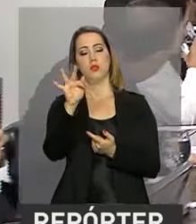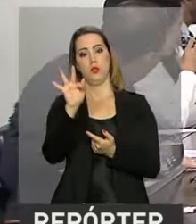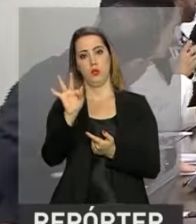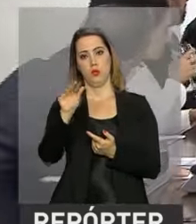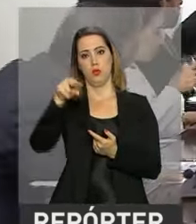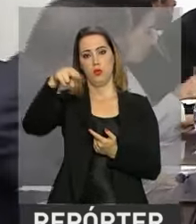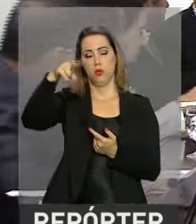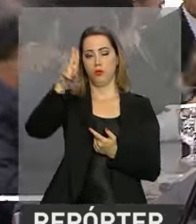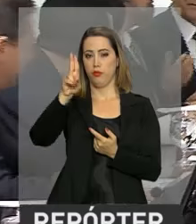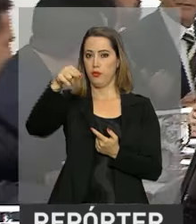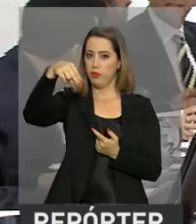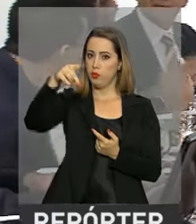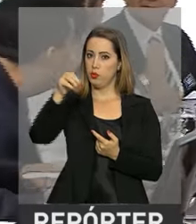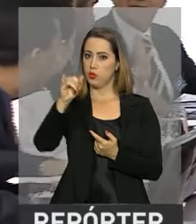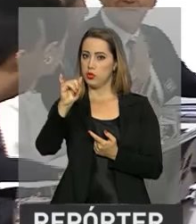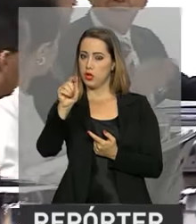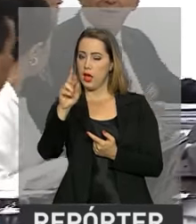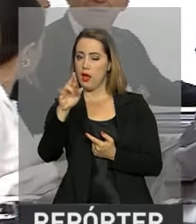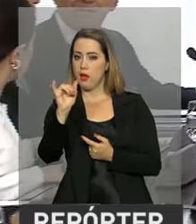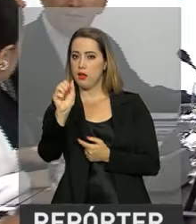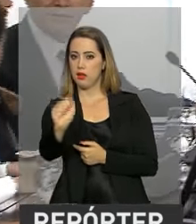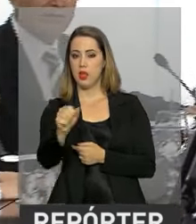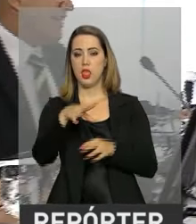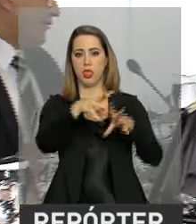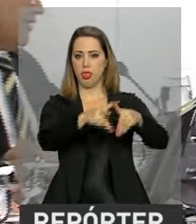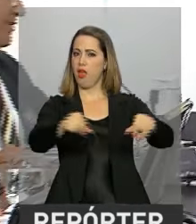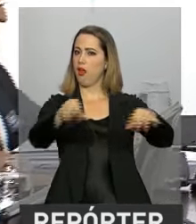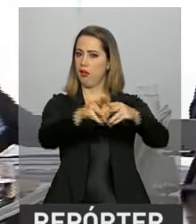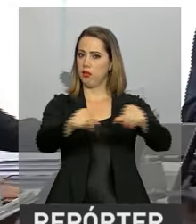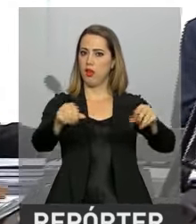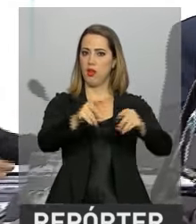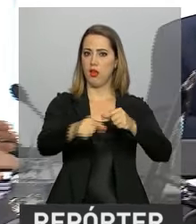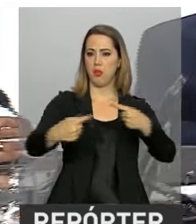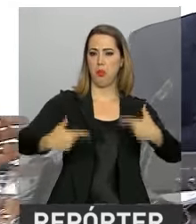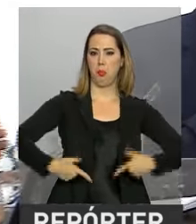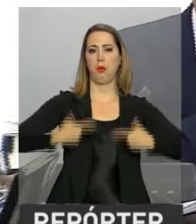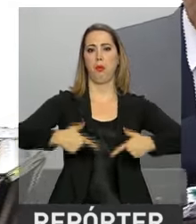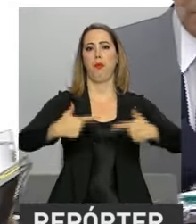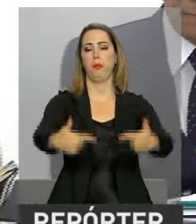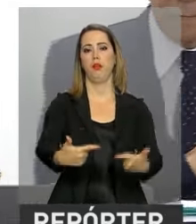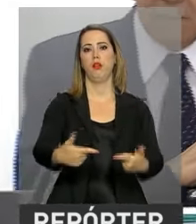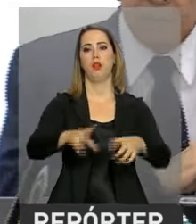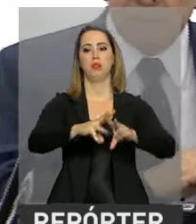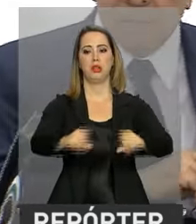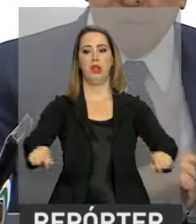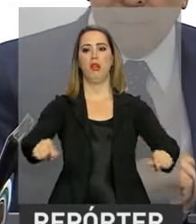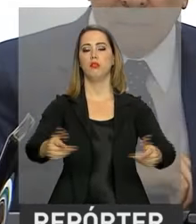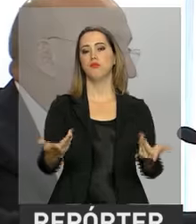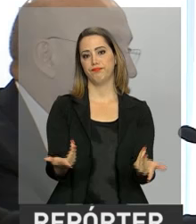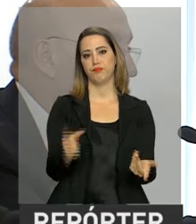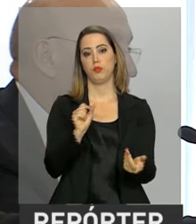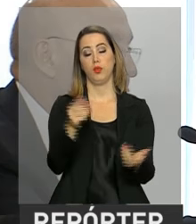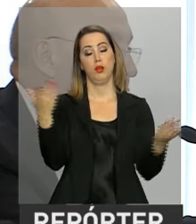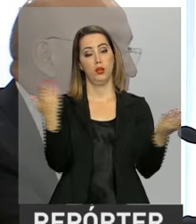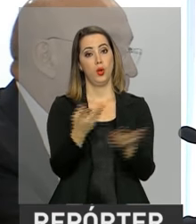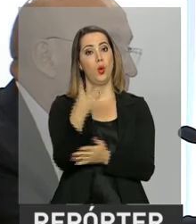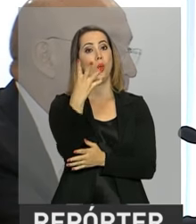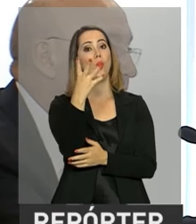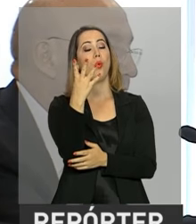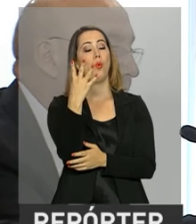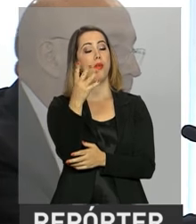por conta da disputa por terras. Só este ano, de acordo com Confútio Moura, 45 pessoas foram assassinadas dentro ou fora de